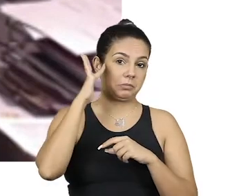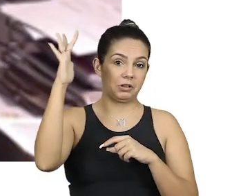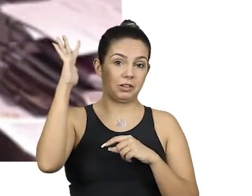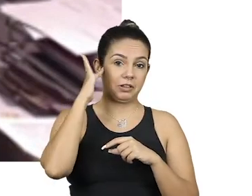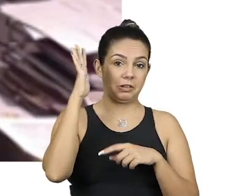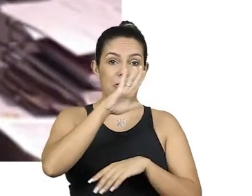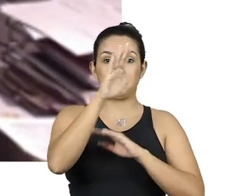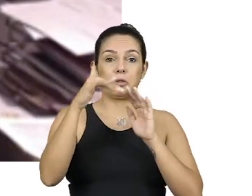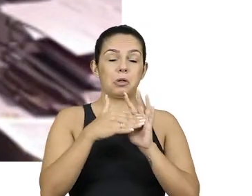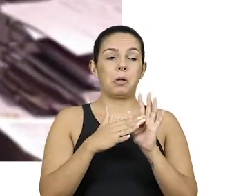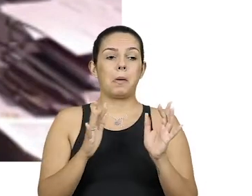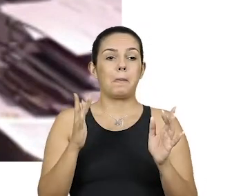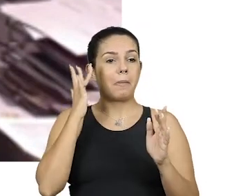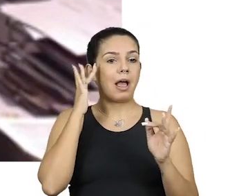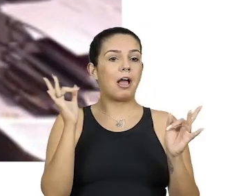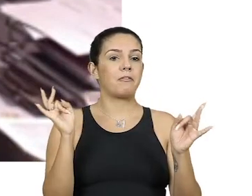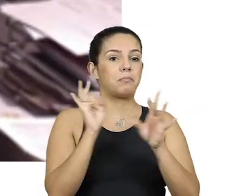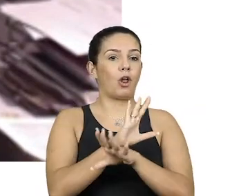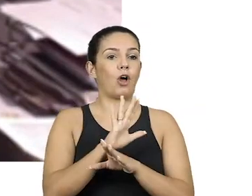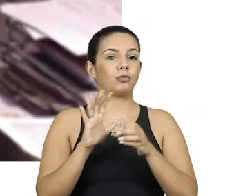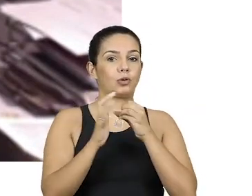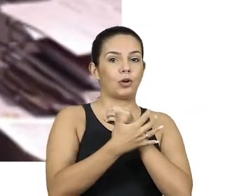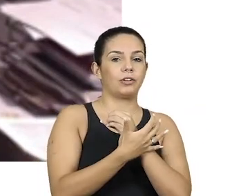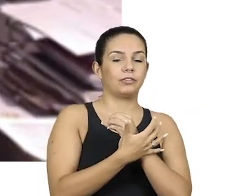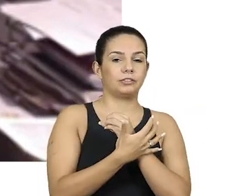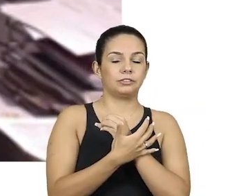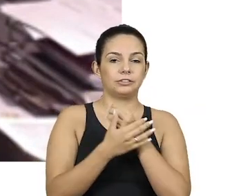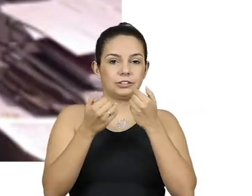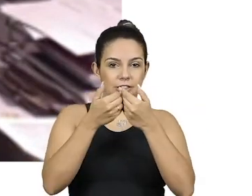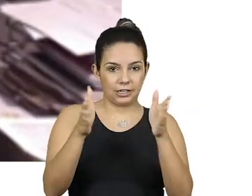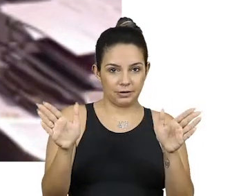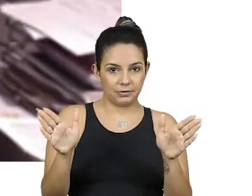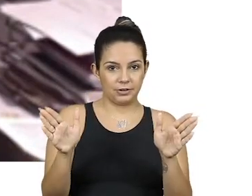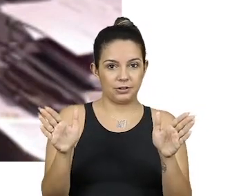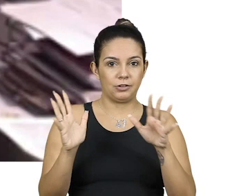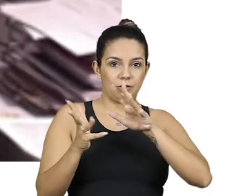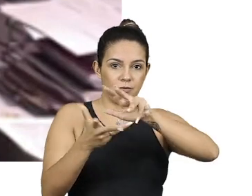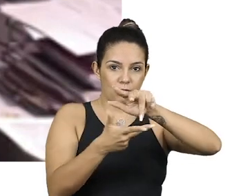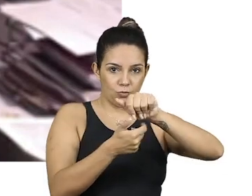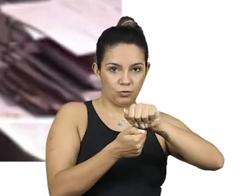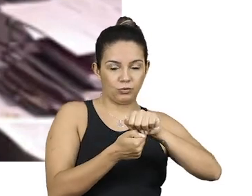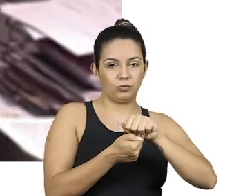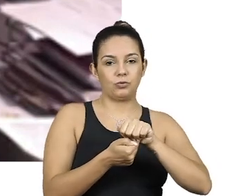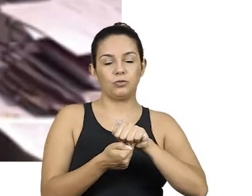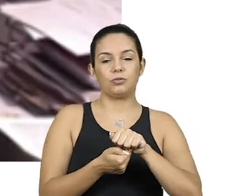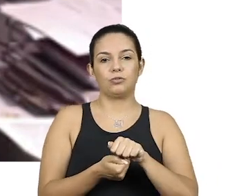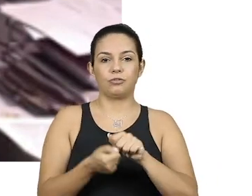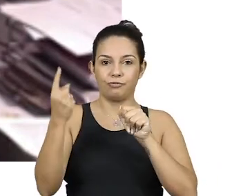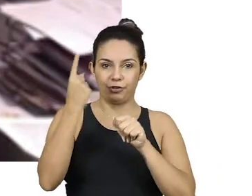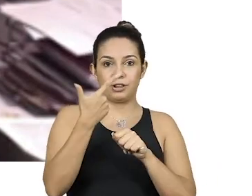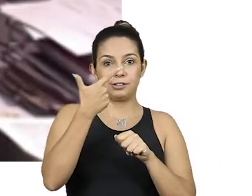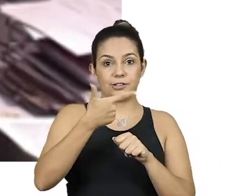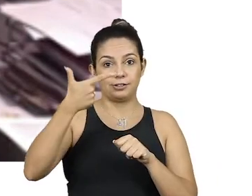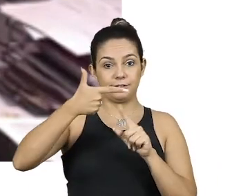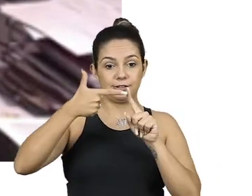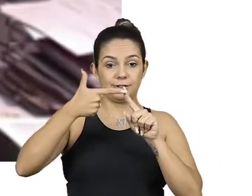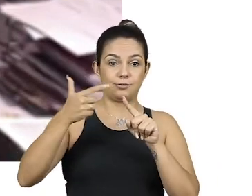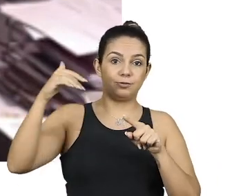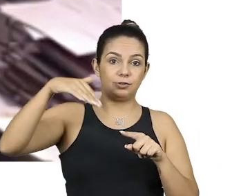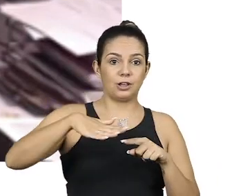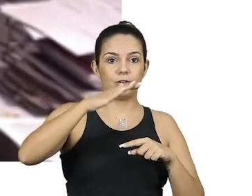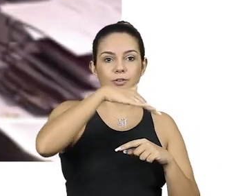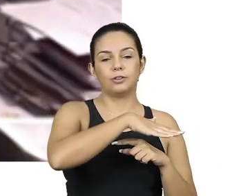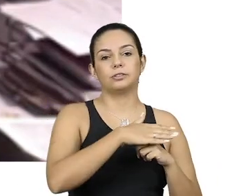que tudo estava passando e abrimos as fronteiras do mundo, veio a segunda onda.